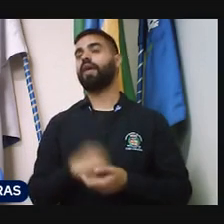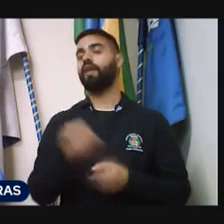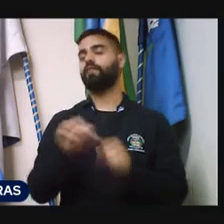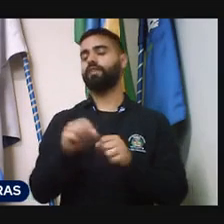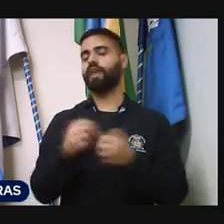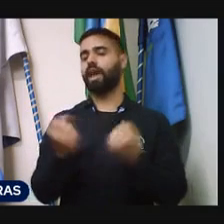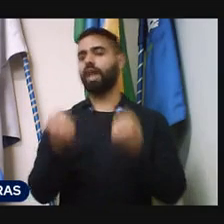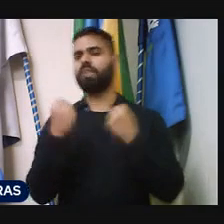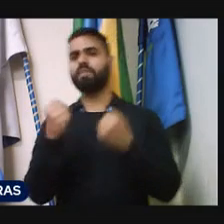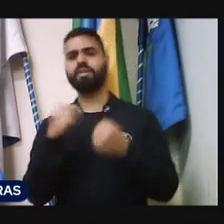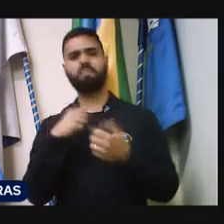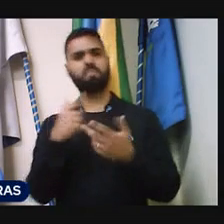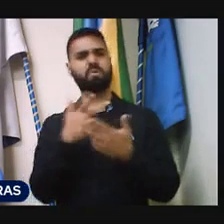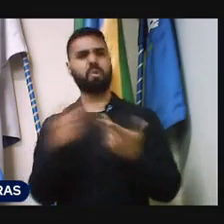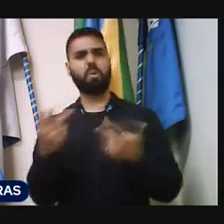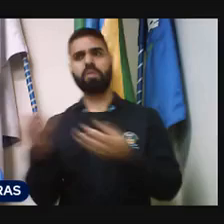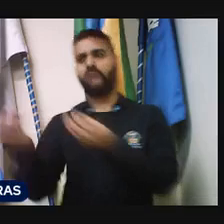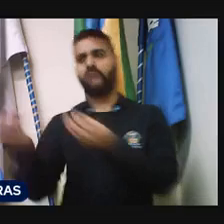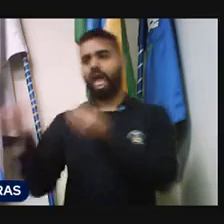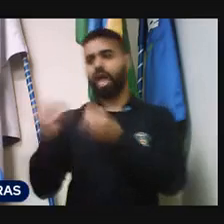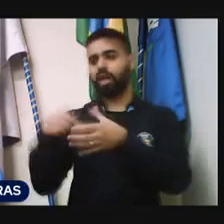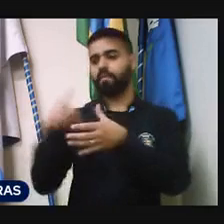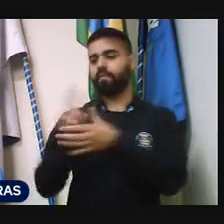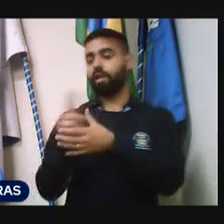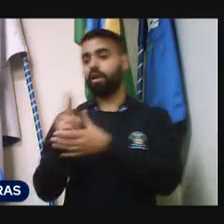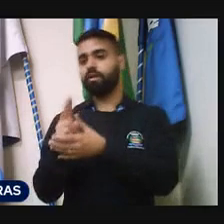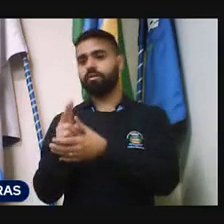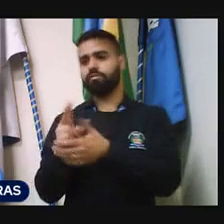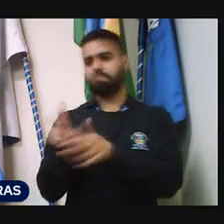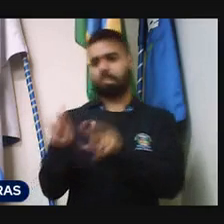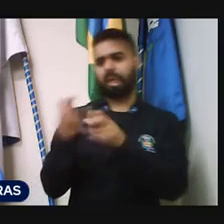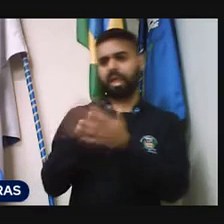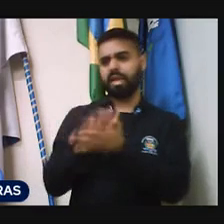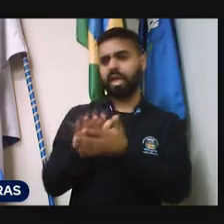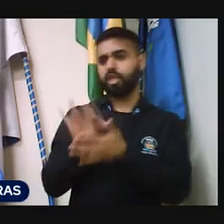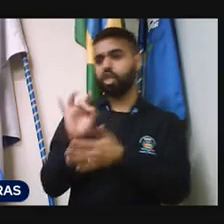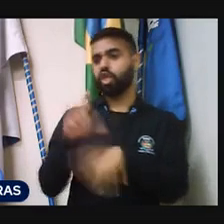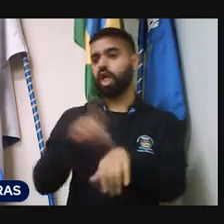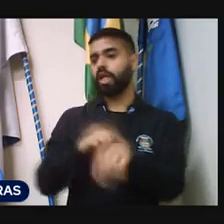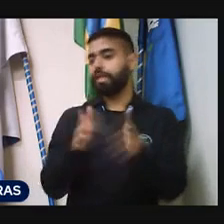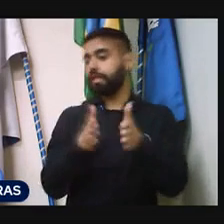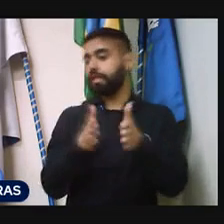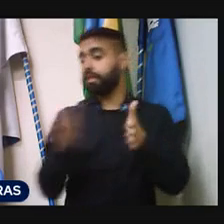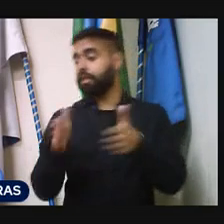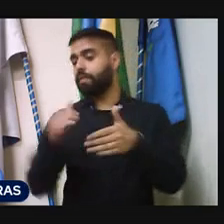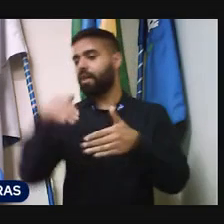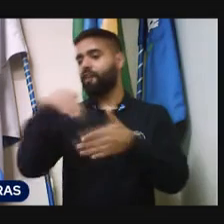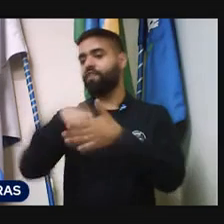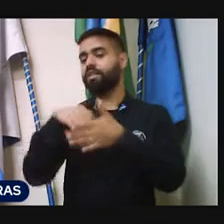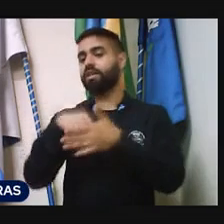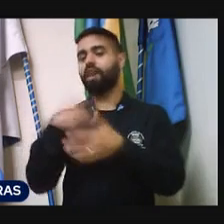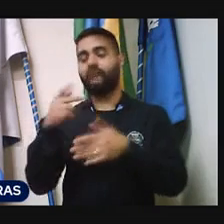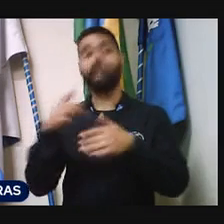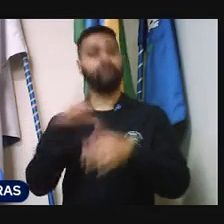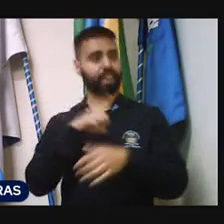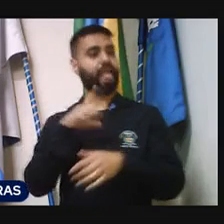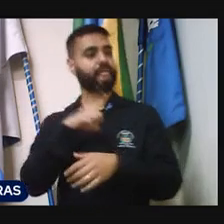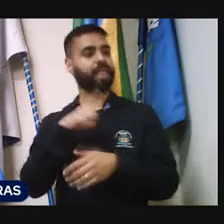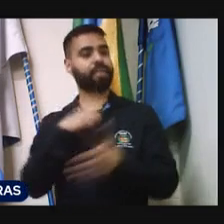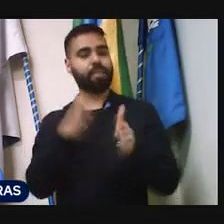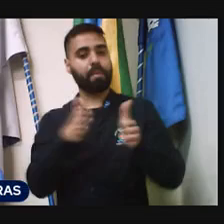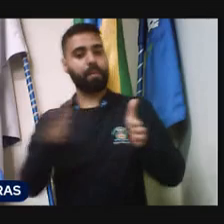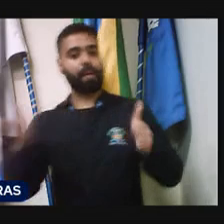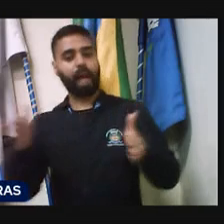academia tinha mais não sei o quê que ia vim para Valença e não se você não vê só interior de política que fala que vai vir fala que vai vir e o tempo